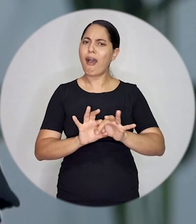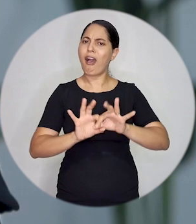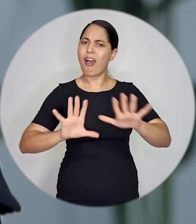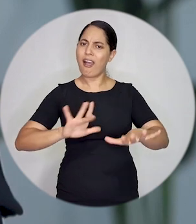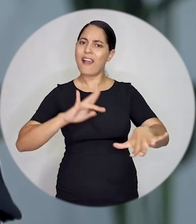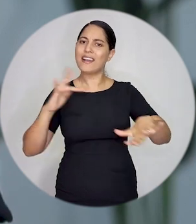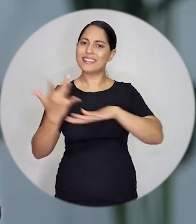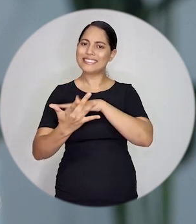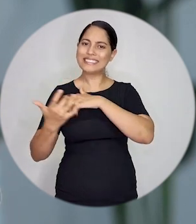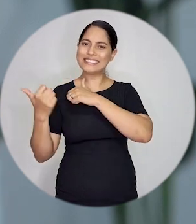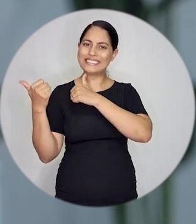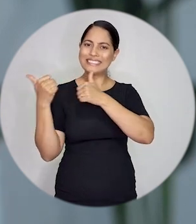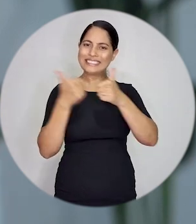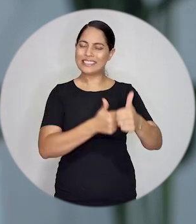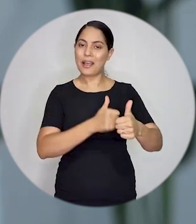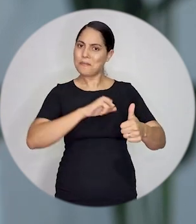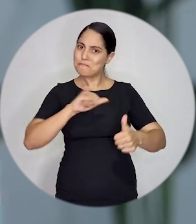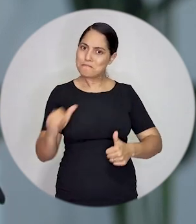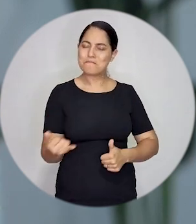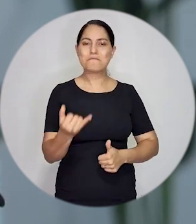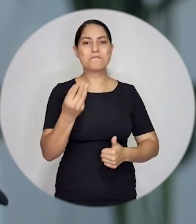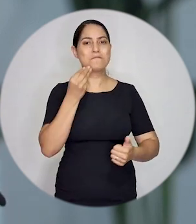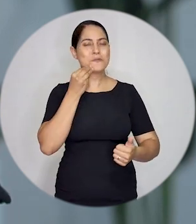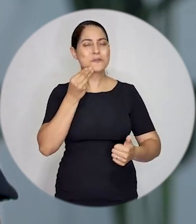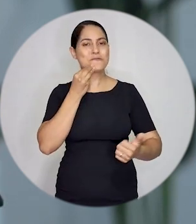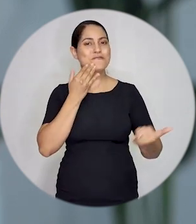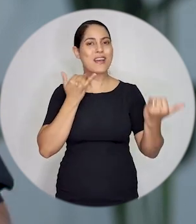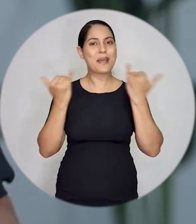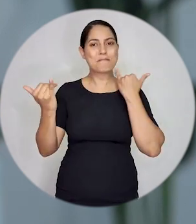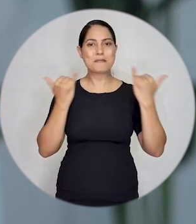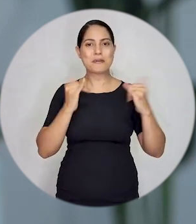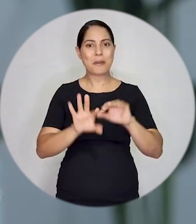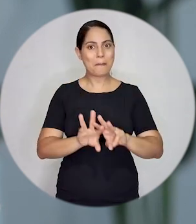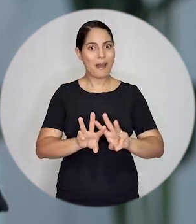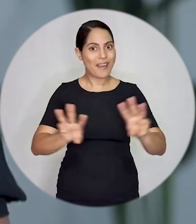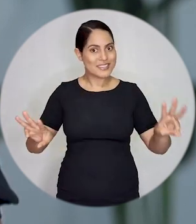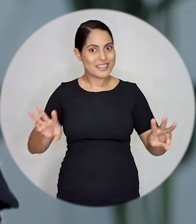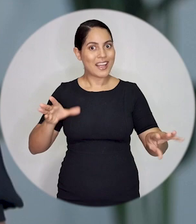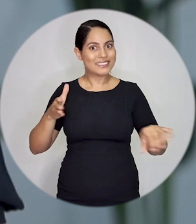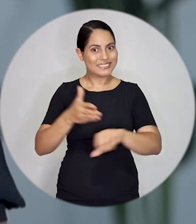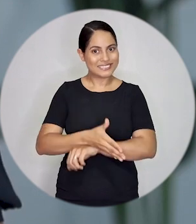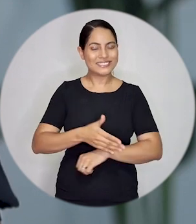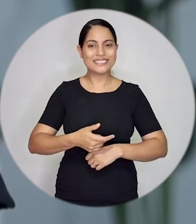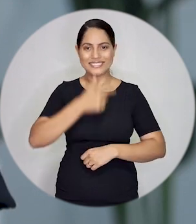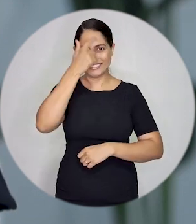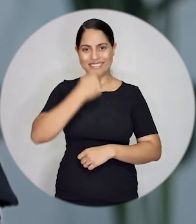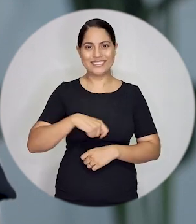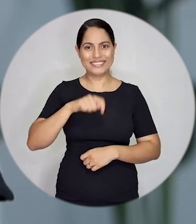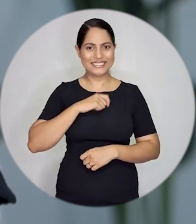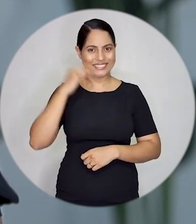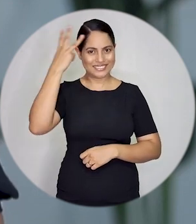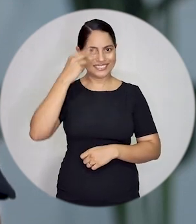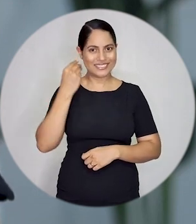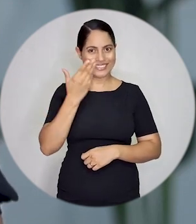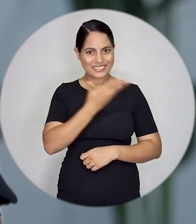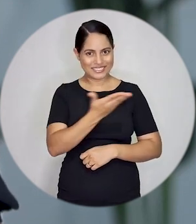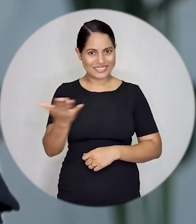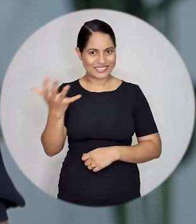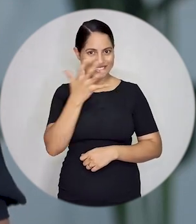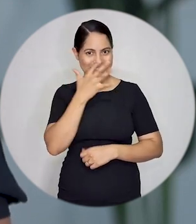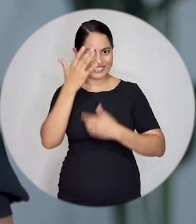Não deixe também de seguir a gente nas redes sociais e conferir as principais notícias no site da OAB Nacional. Eu